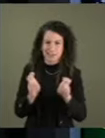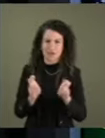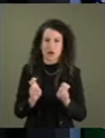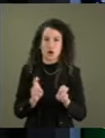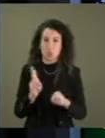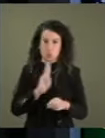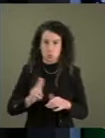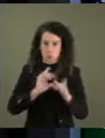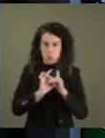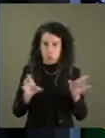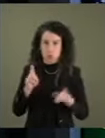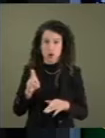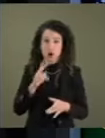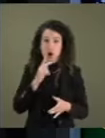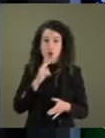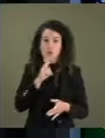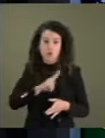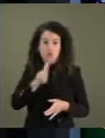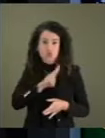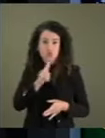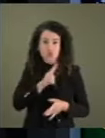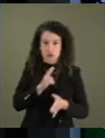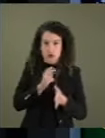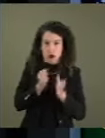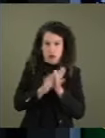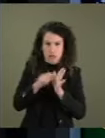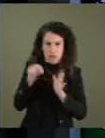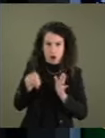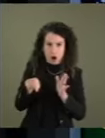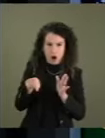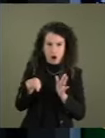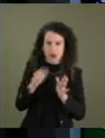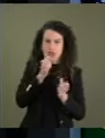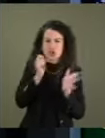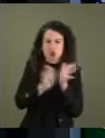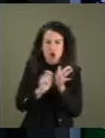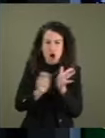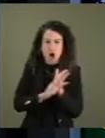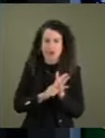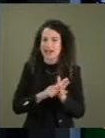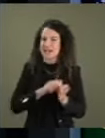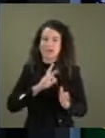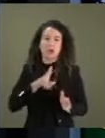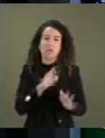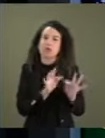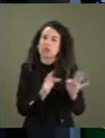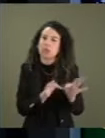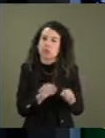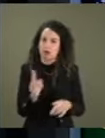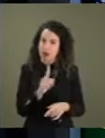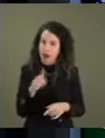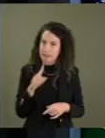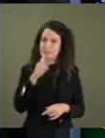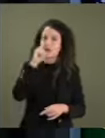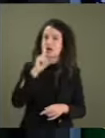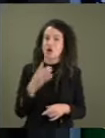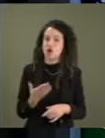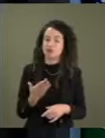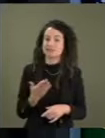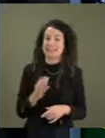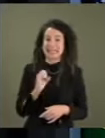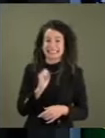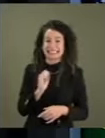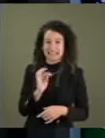consumo, incrementando o consumo dessa droga nada inofensiva, o STF põe